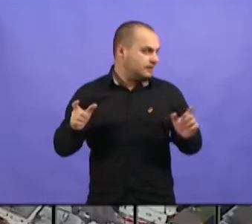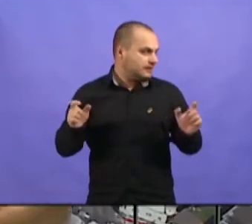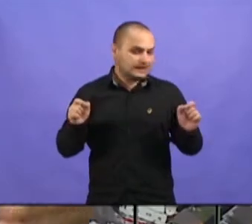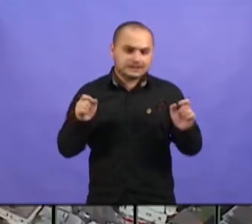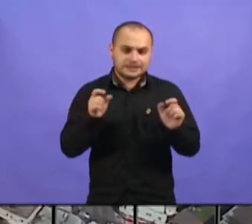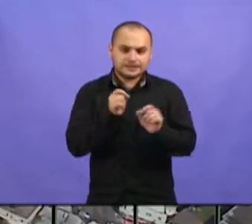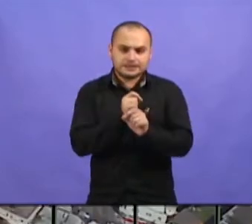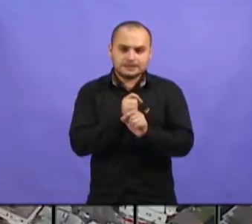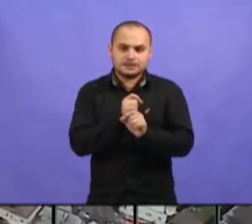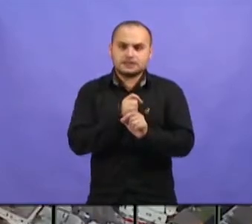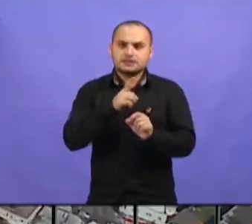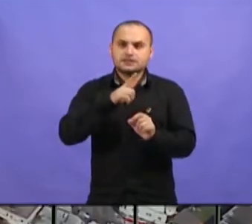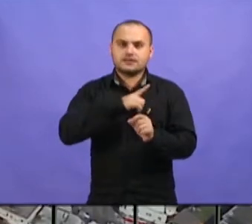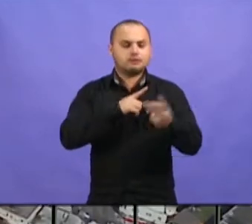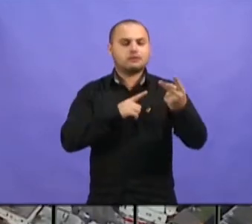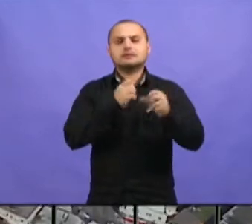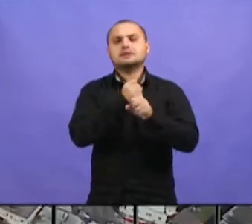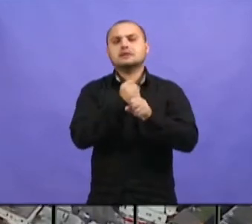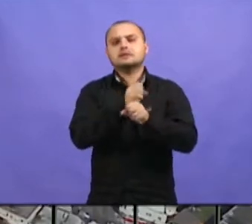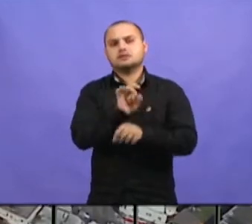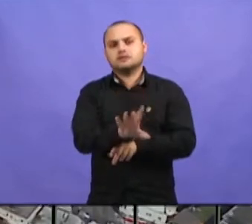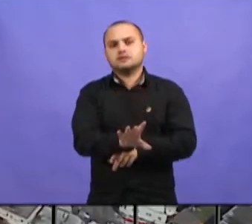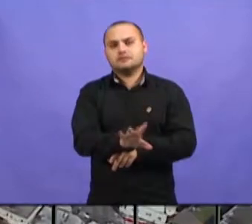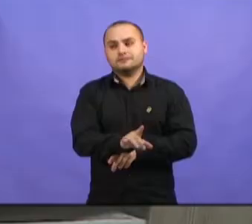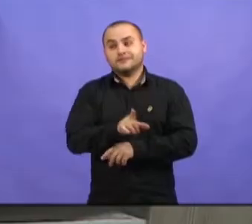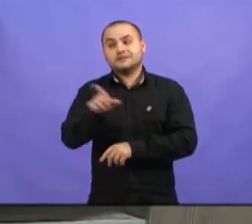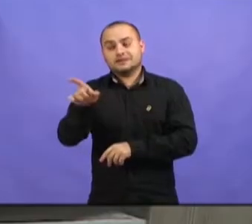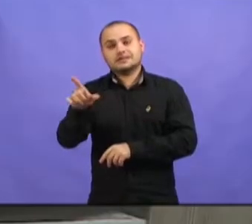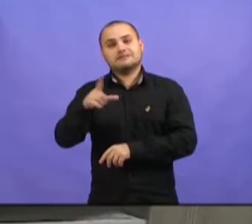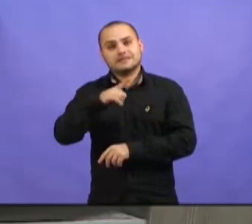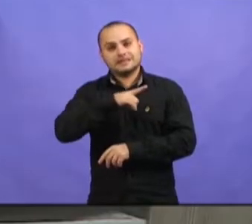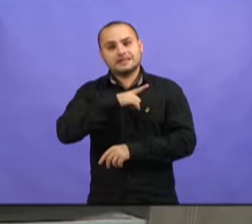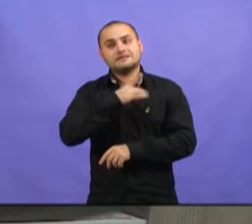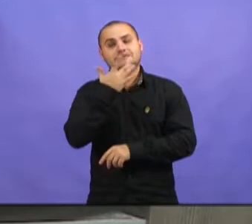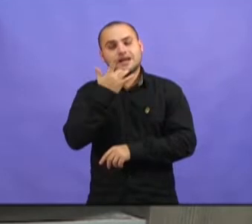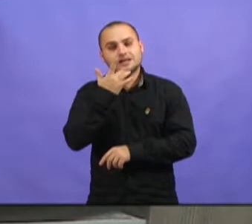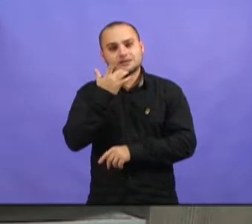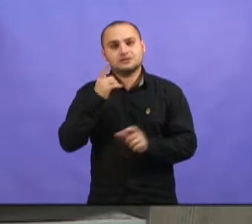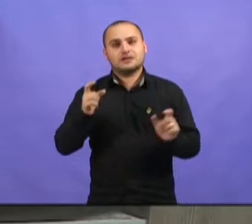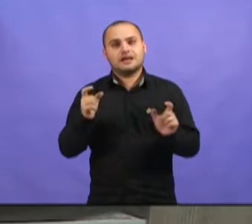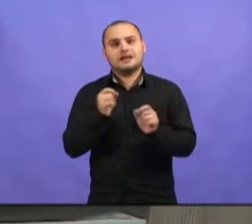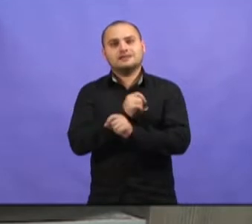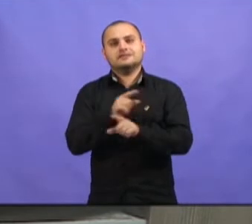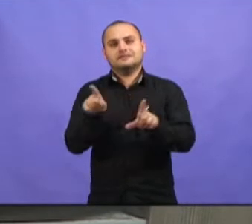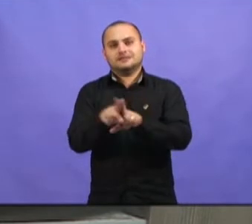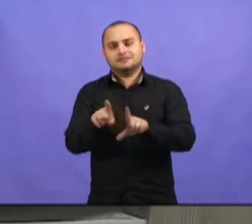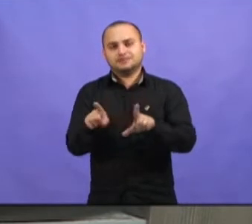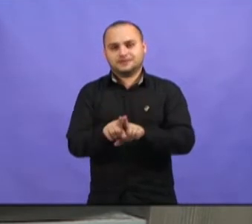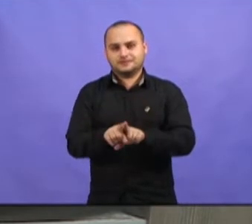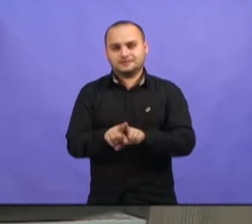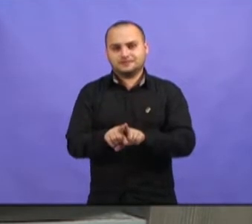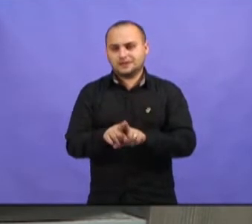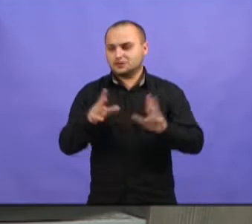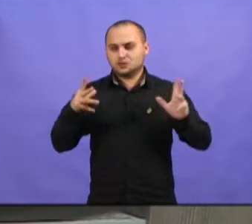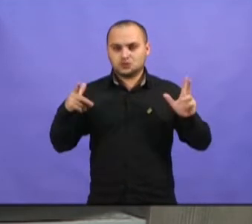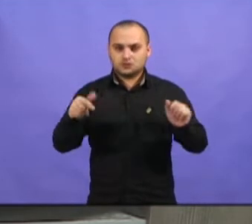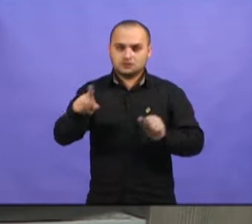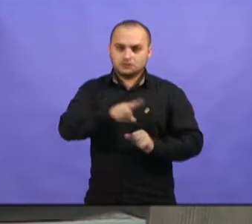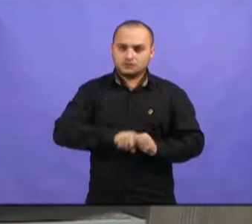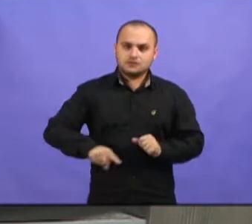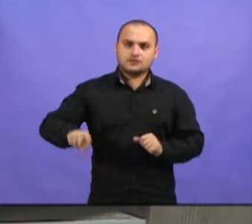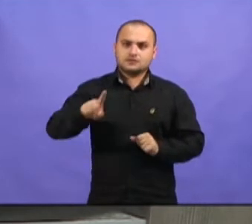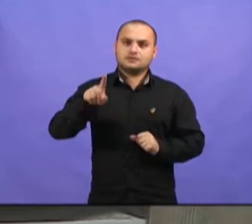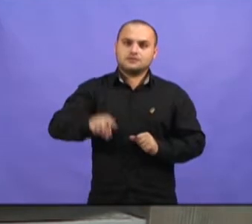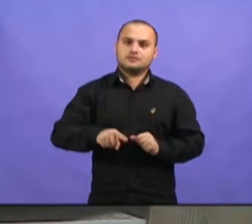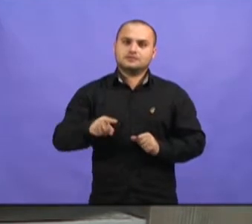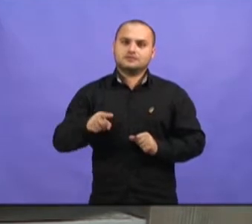tinha 2 anos só de descoberta. Então você tem uma sensibilidade, uma facilidade. Então tudo isso vai estar sendo levado em conta